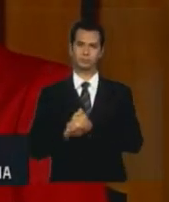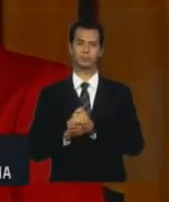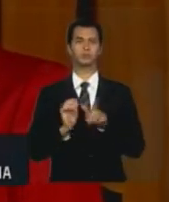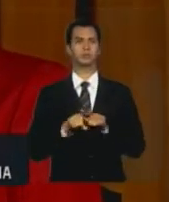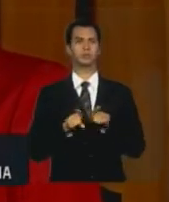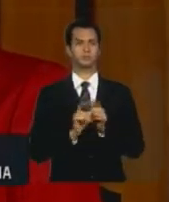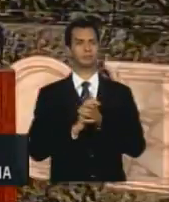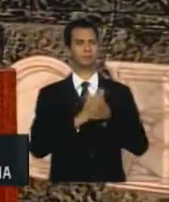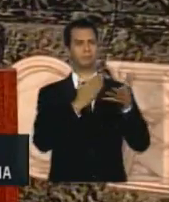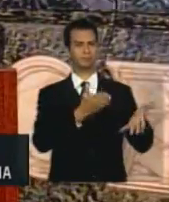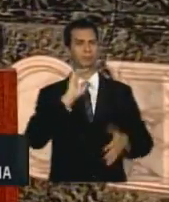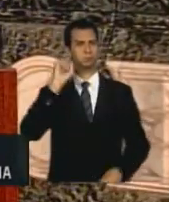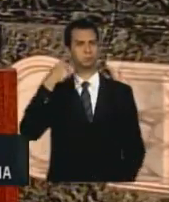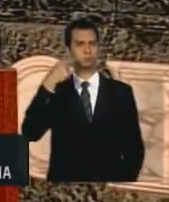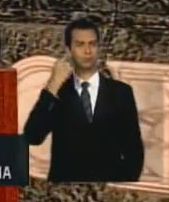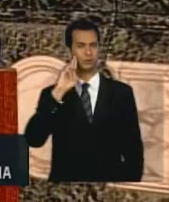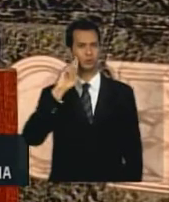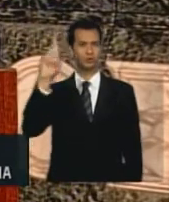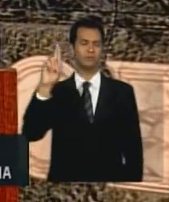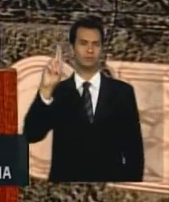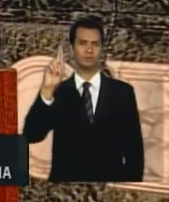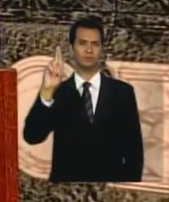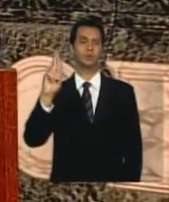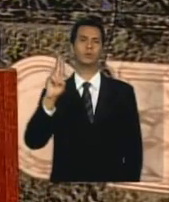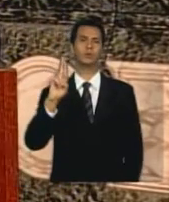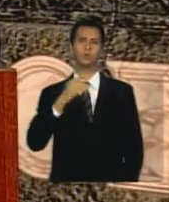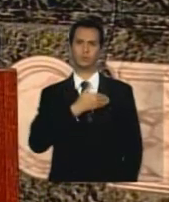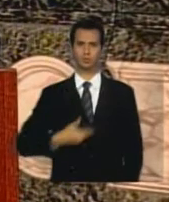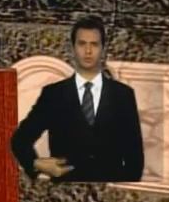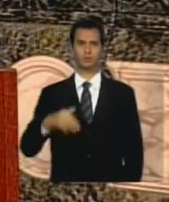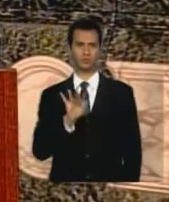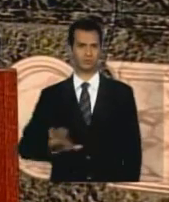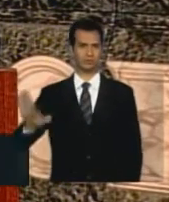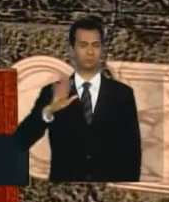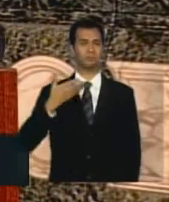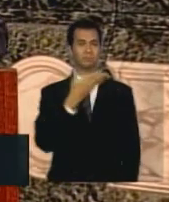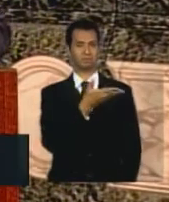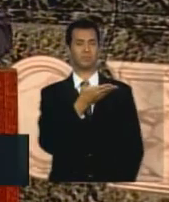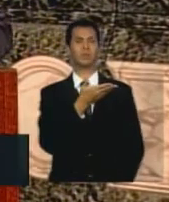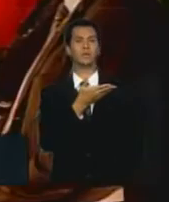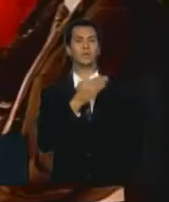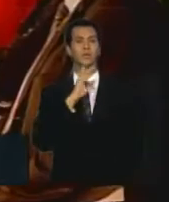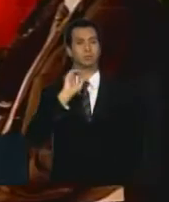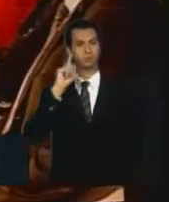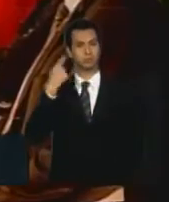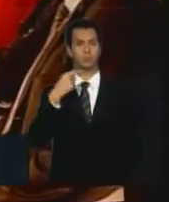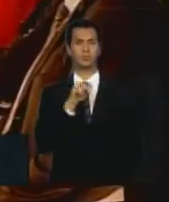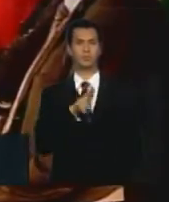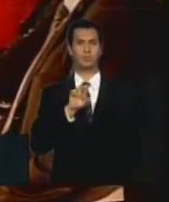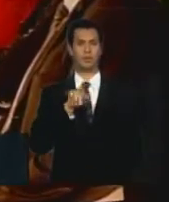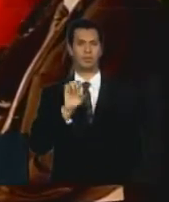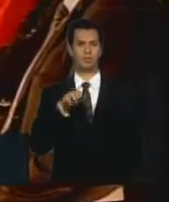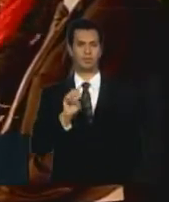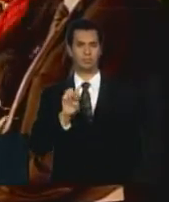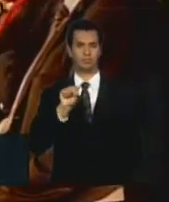excelentíssimo senhor advogado-geral da União, digno doutor Luiz Inácio Adams,